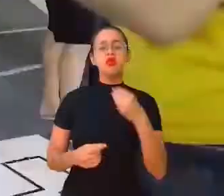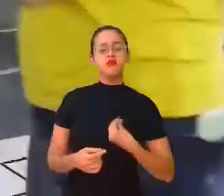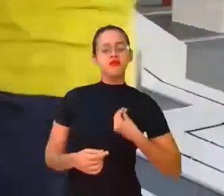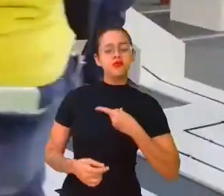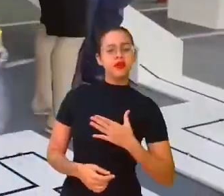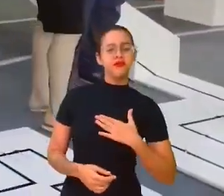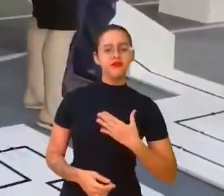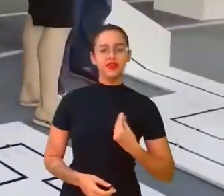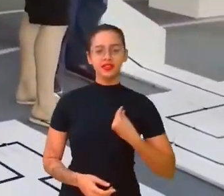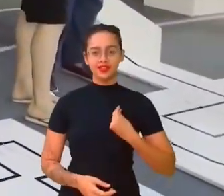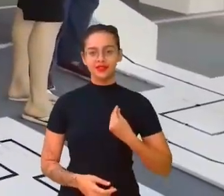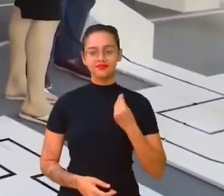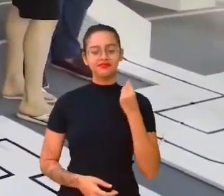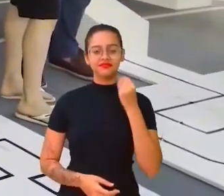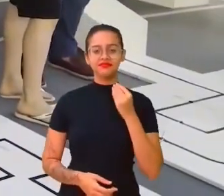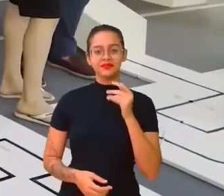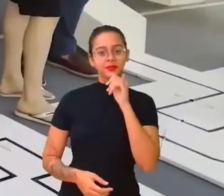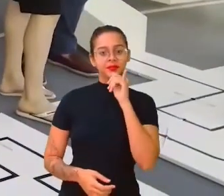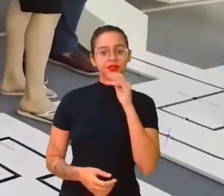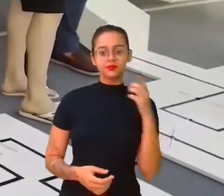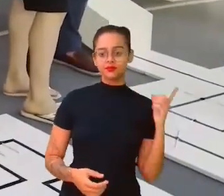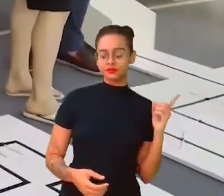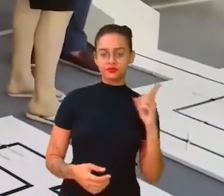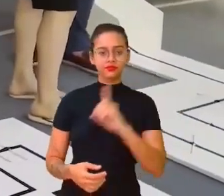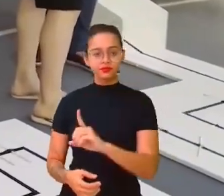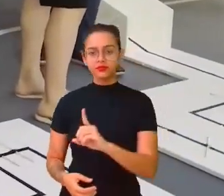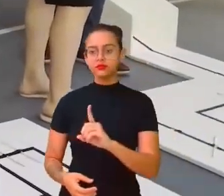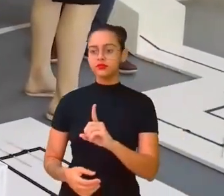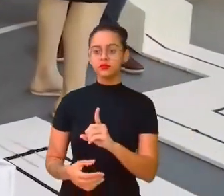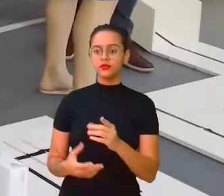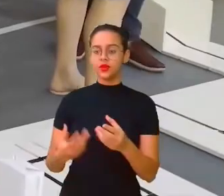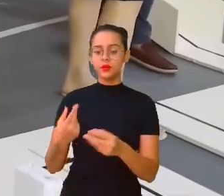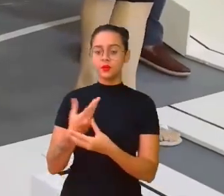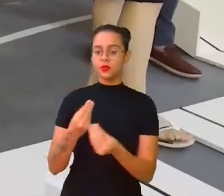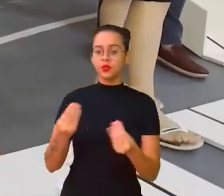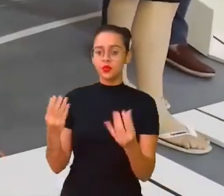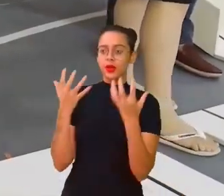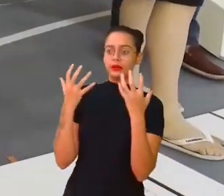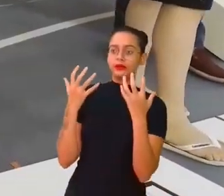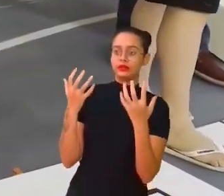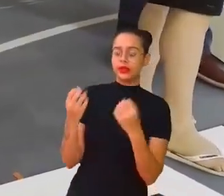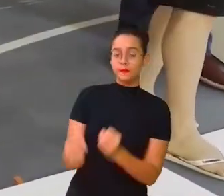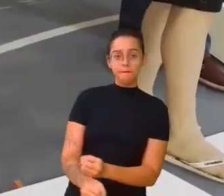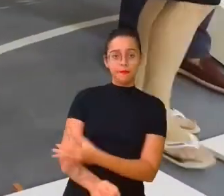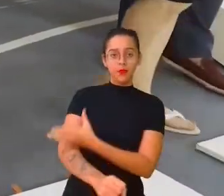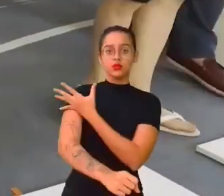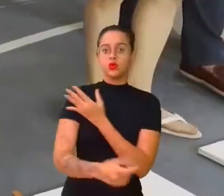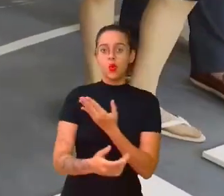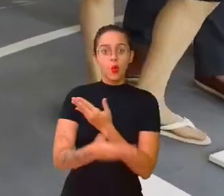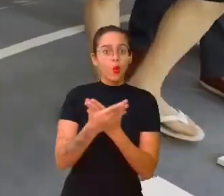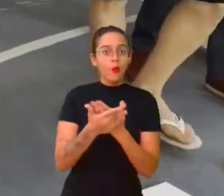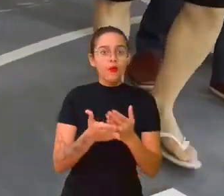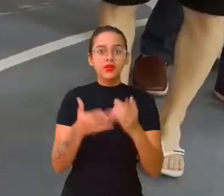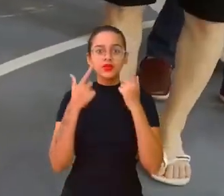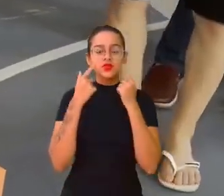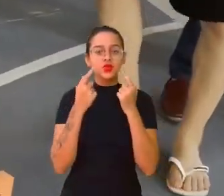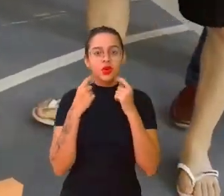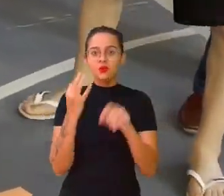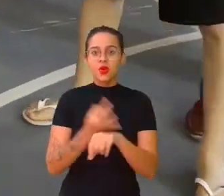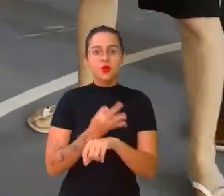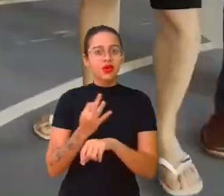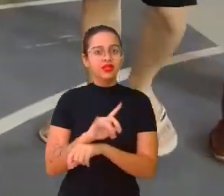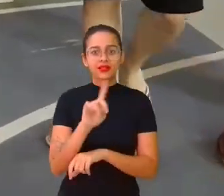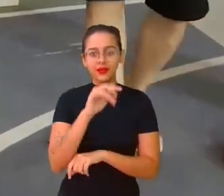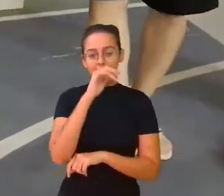minha vida. Quando, tipo assim, eu entrei aqui de tanta pressão de emoção em cima de mim, eu comecei a chorar, não me aguentei. Que